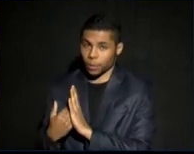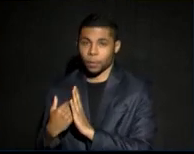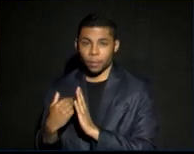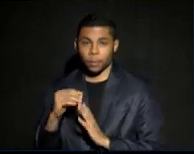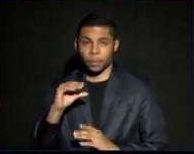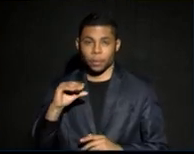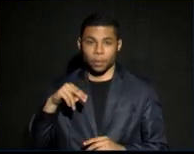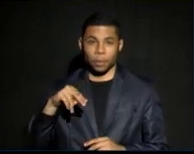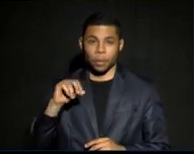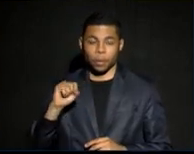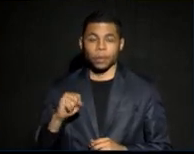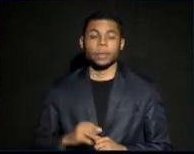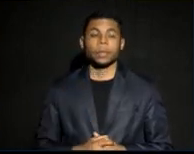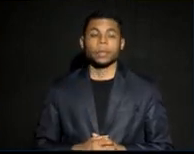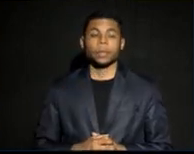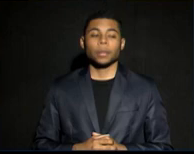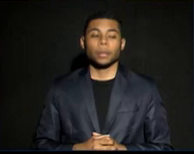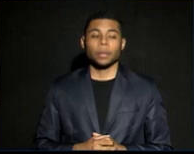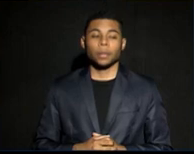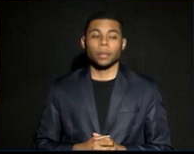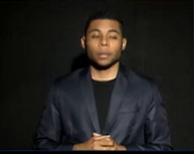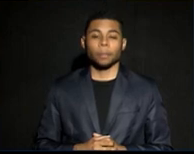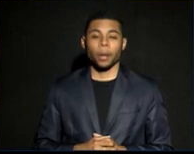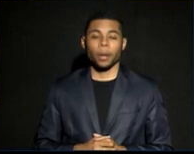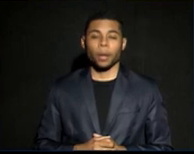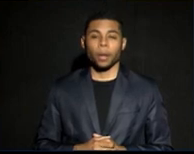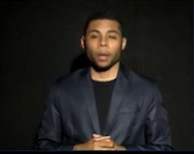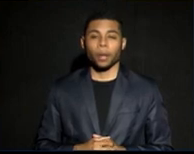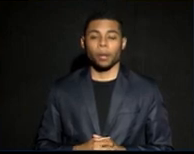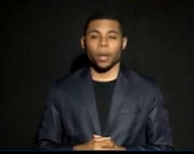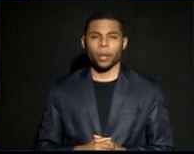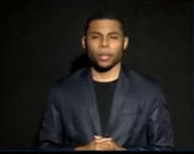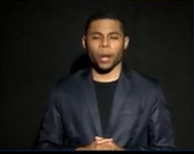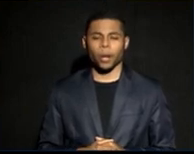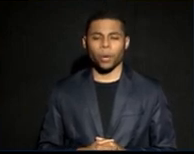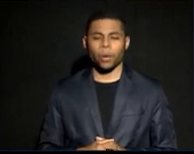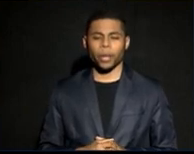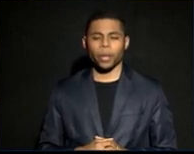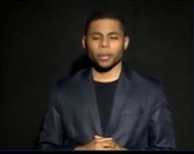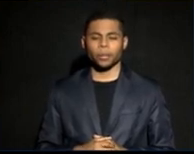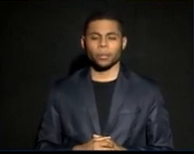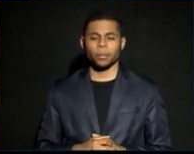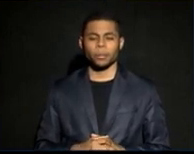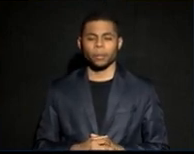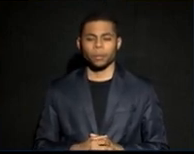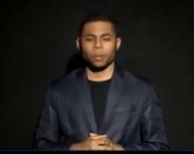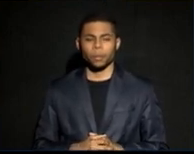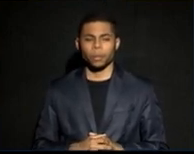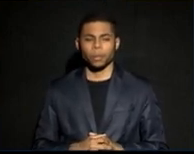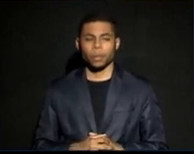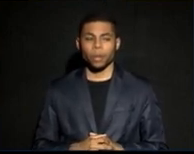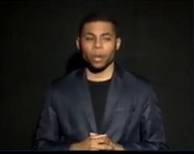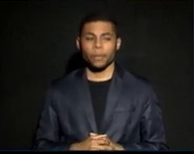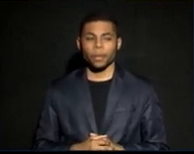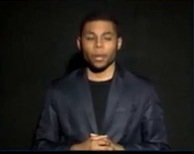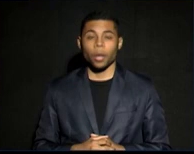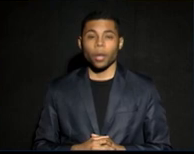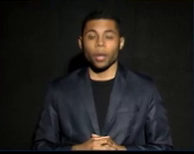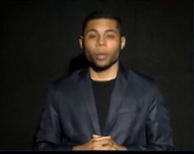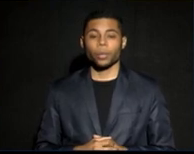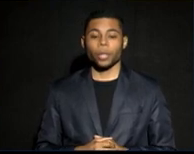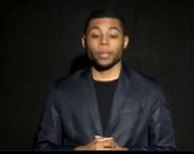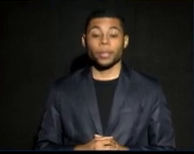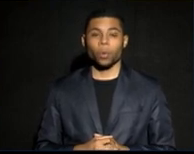liminar para São Paulo e hoje nós estamos repondo a perda do ICMS da gasolina com o pagamento da dívida pública e dá mais